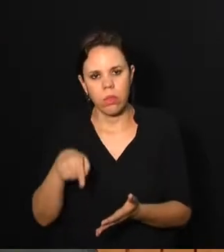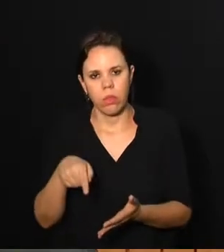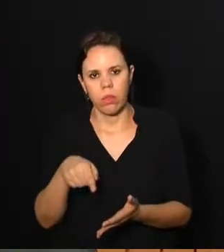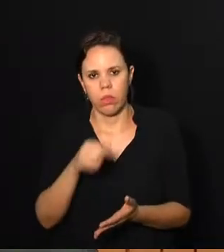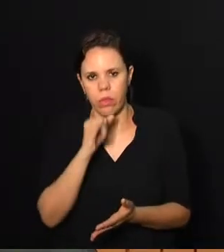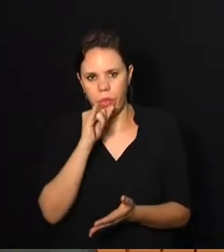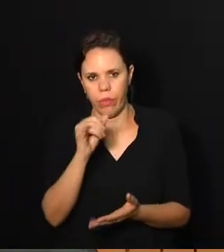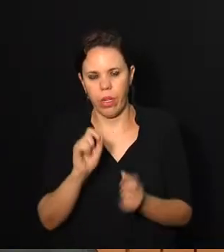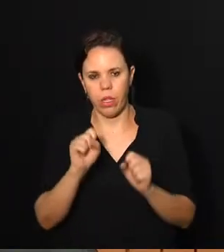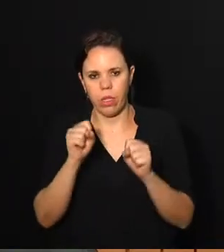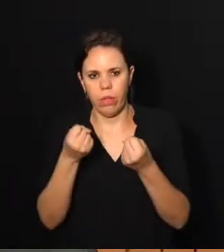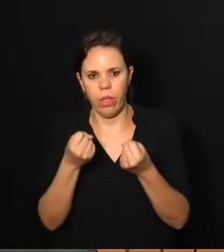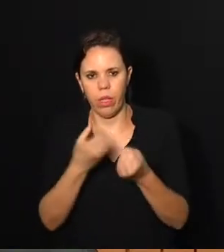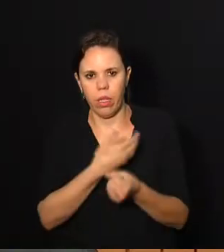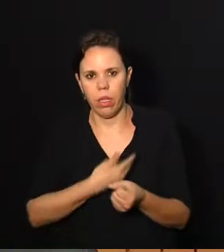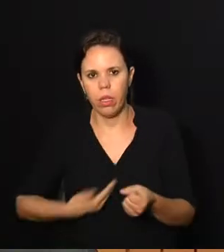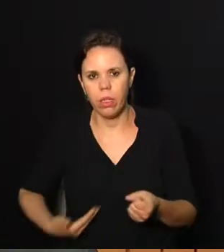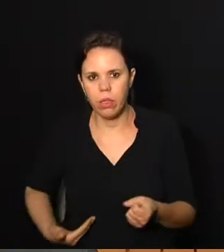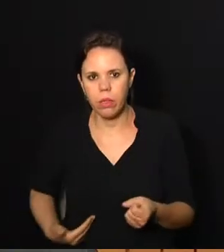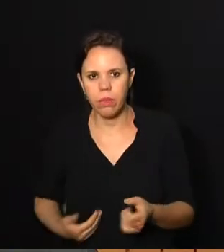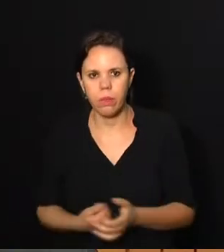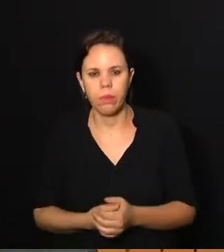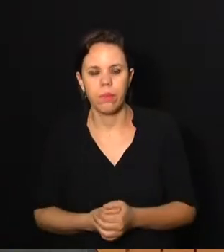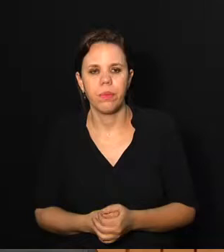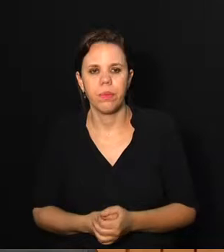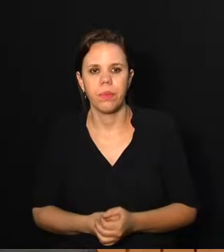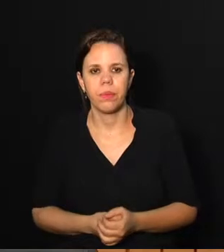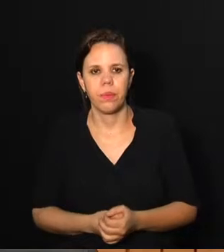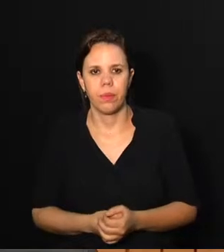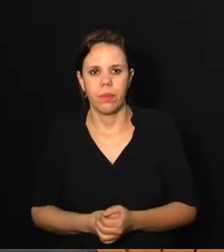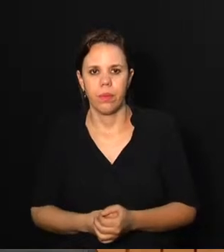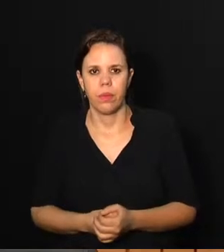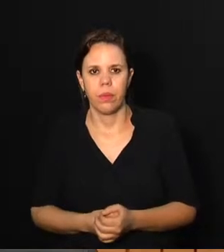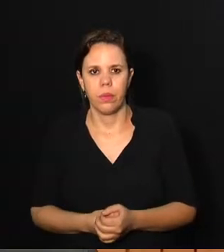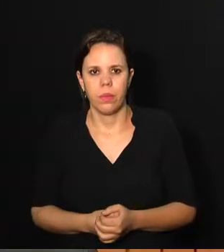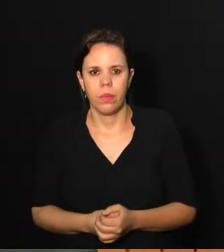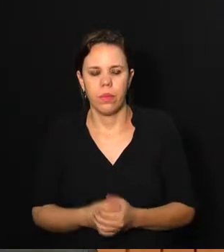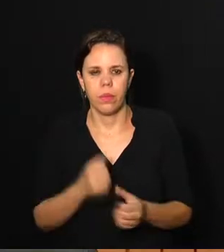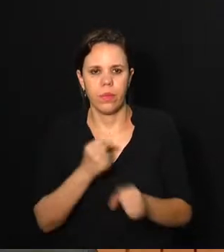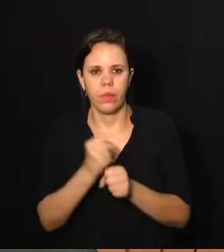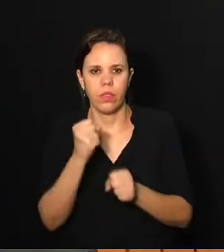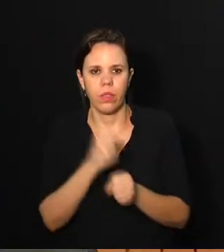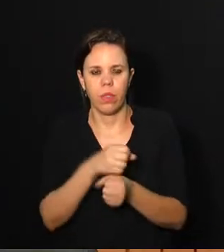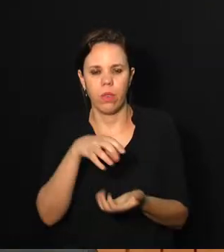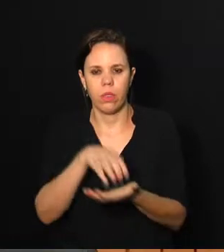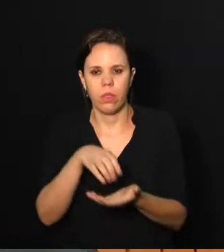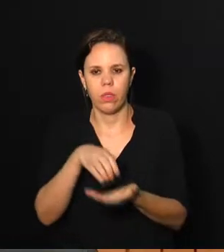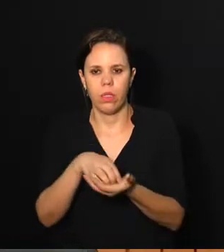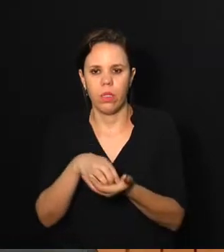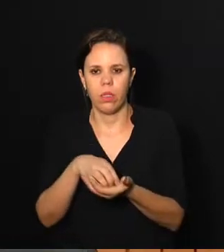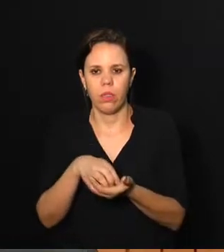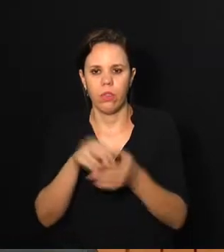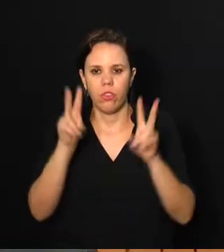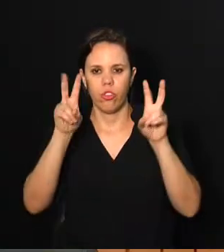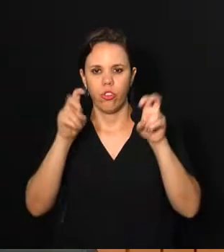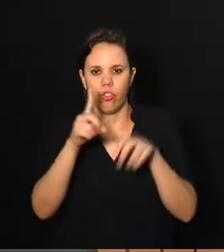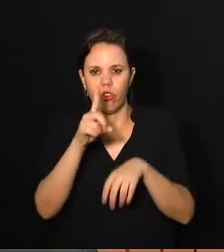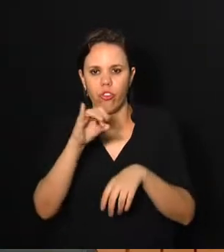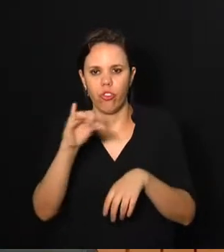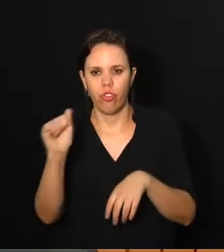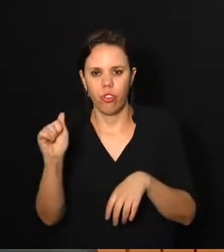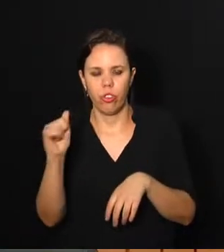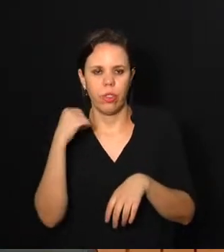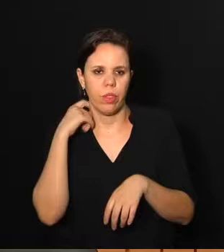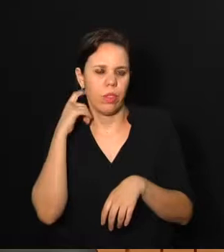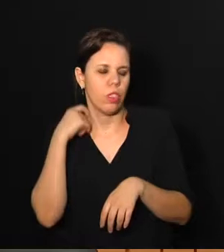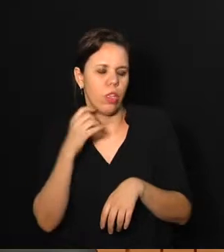fala de defesa do governo, da posição também de construção do centro-dia, ela é importante, e eu aqui